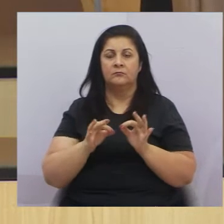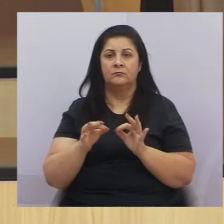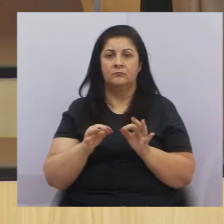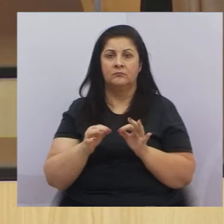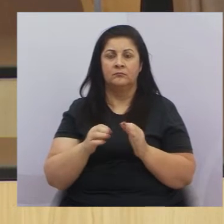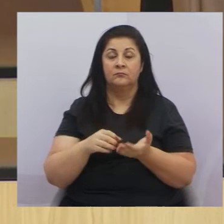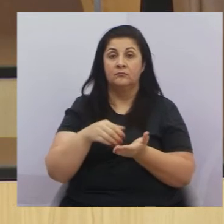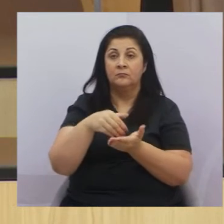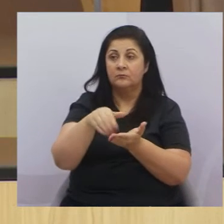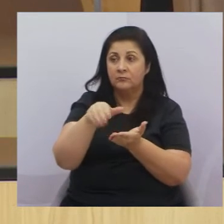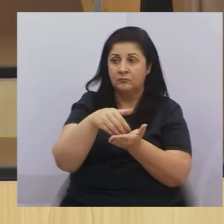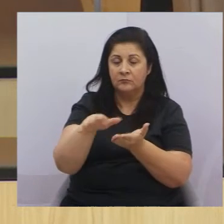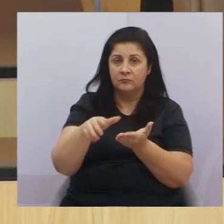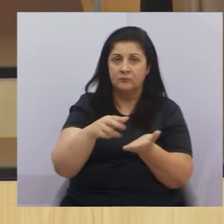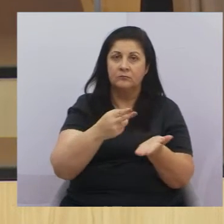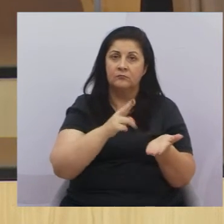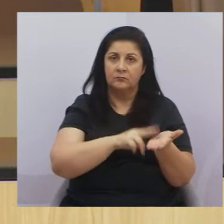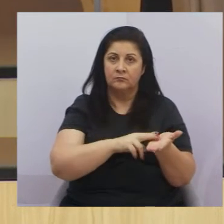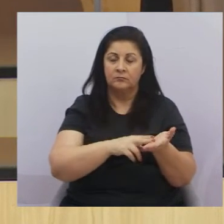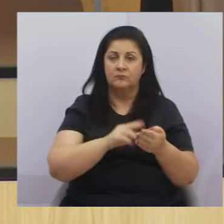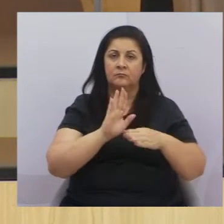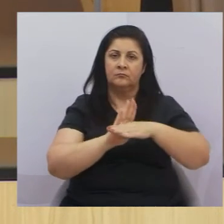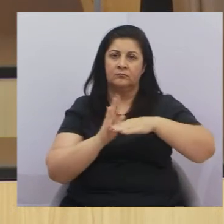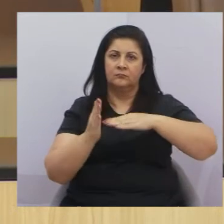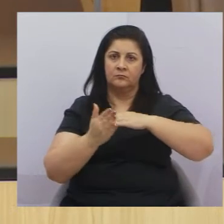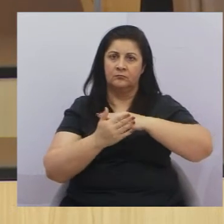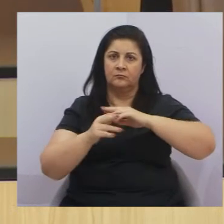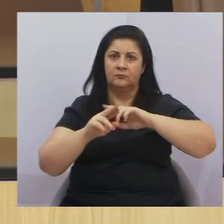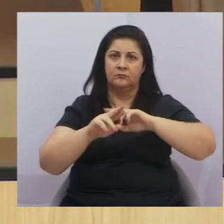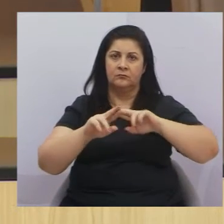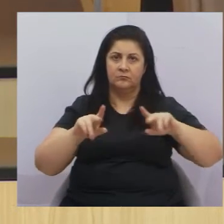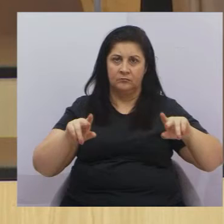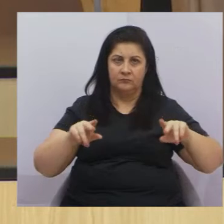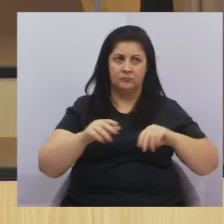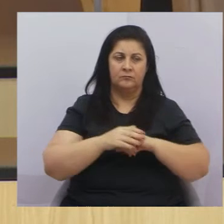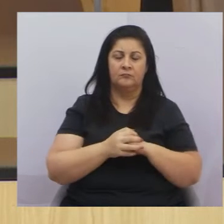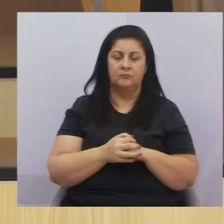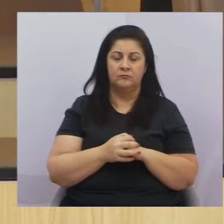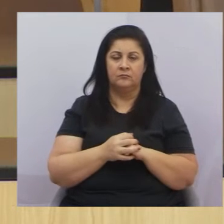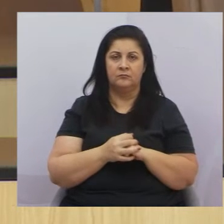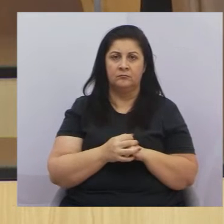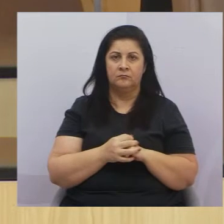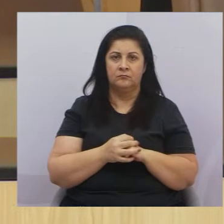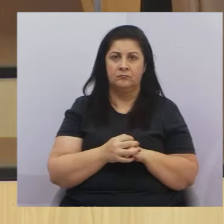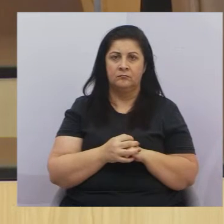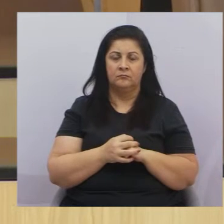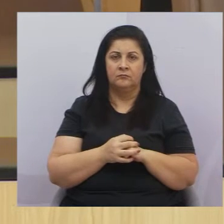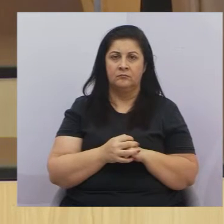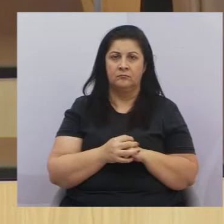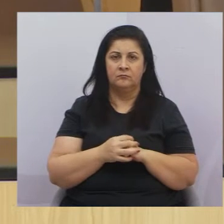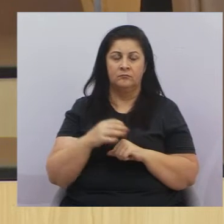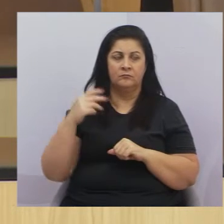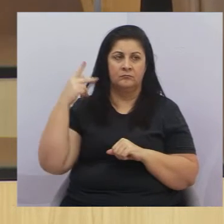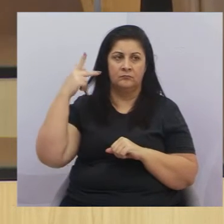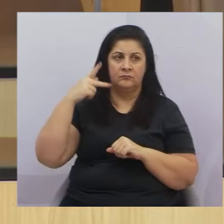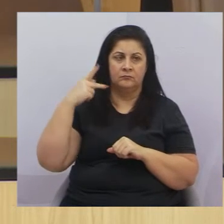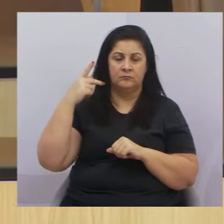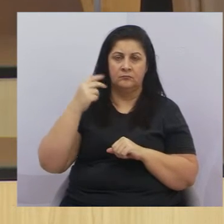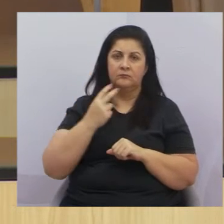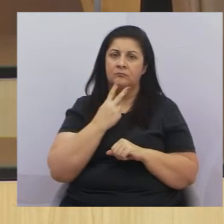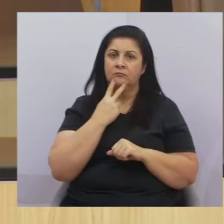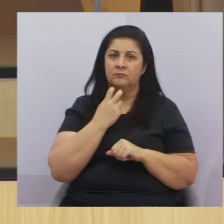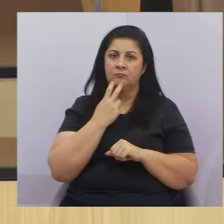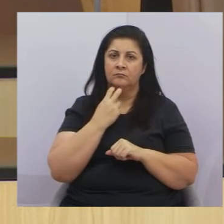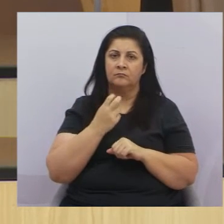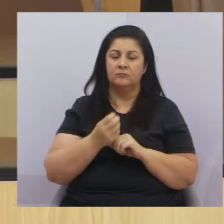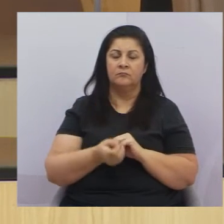a entrega de correspondência nos bairros Jamique e Figueira, em Jacareí. Autoria vereador Valmir do Meia